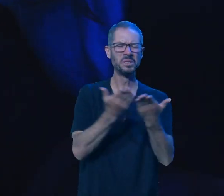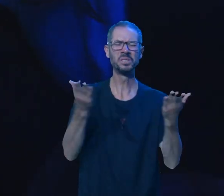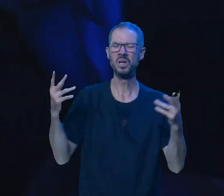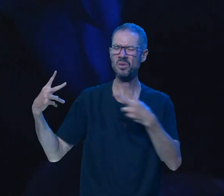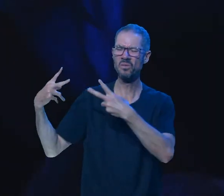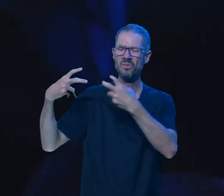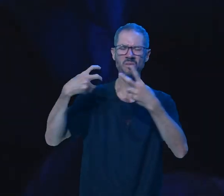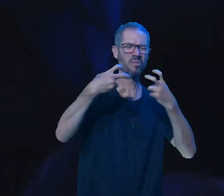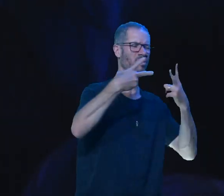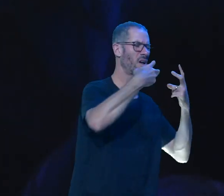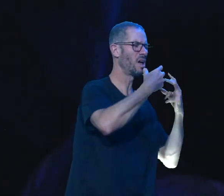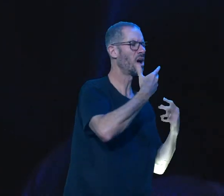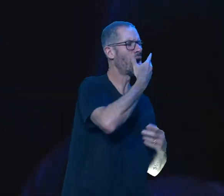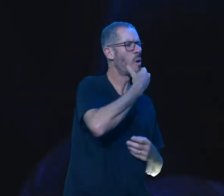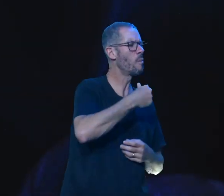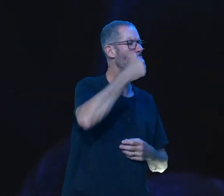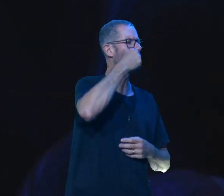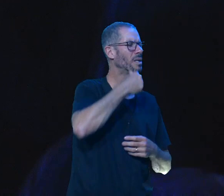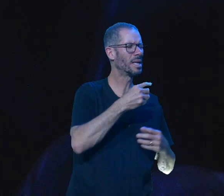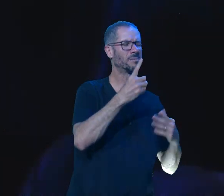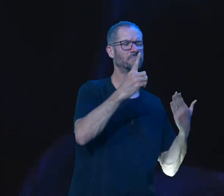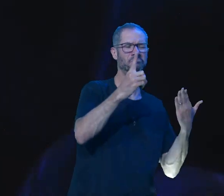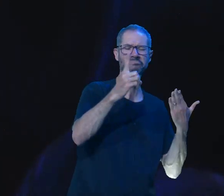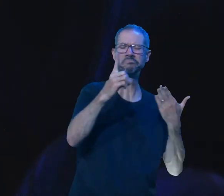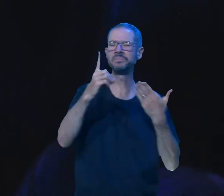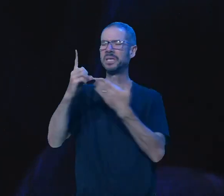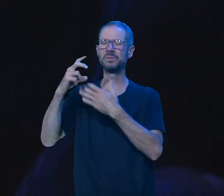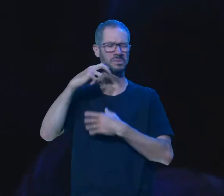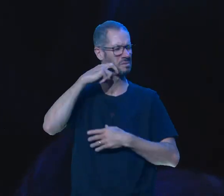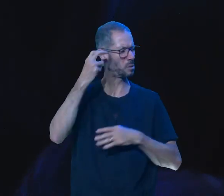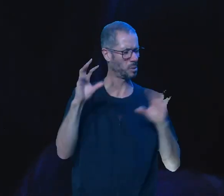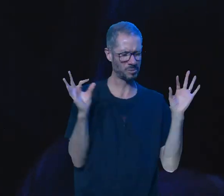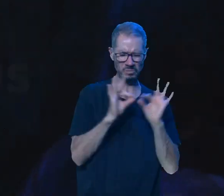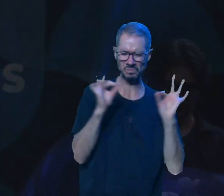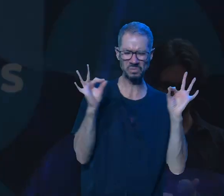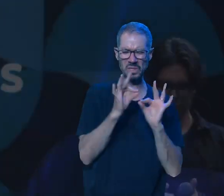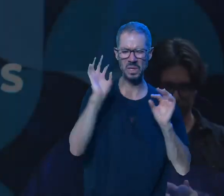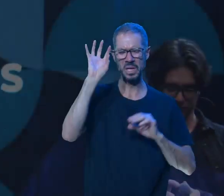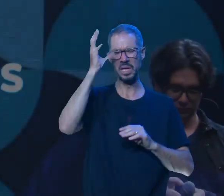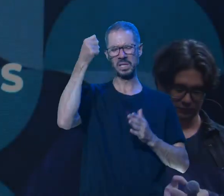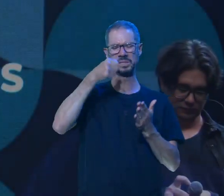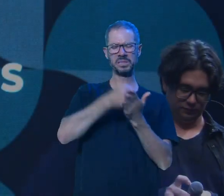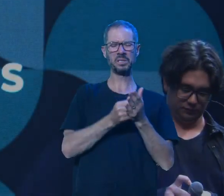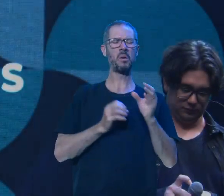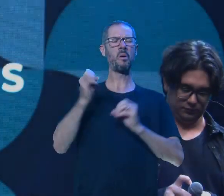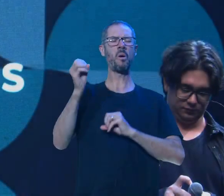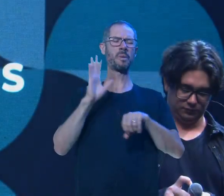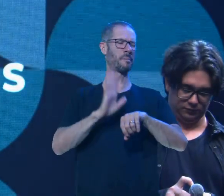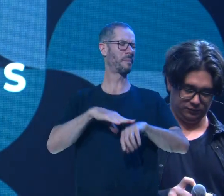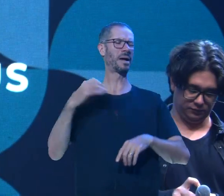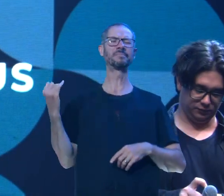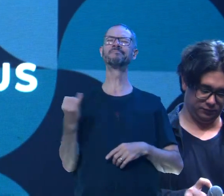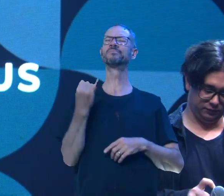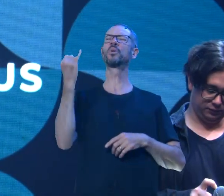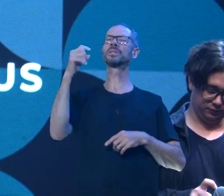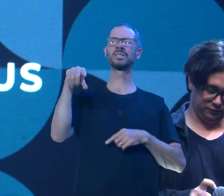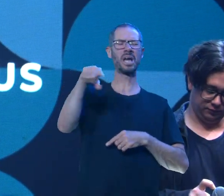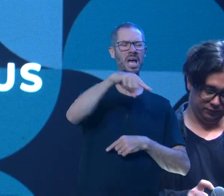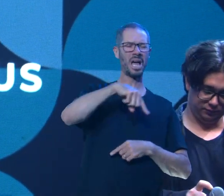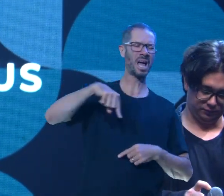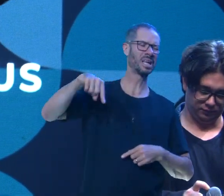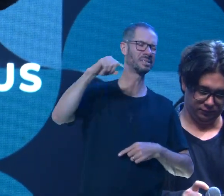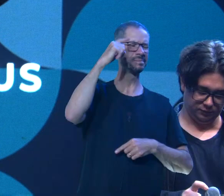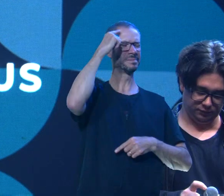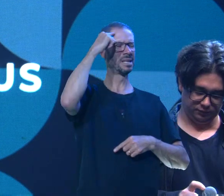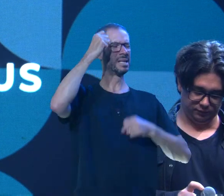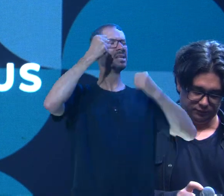Deus, lá vem homens e mulheres de Deus que não têm daquilo que se envergonhar, estão realizando obras muito maiores do que eles mesmos. Isso só